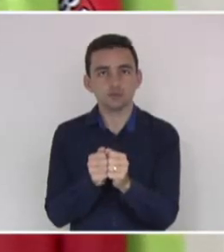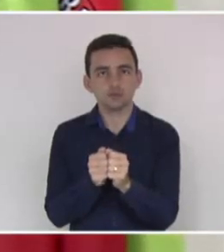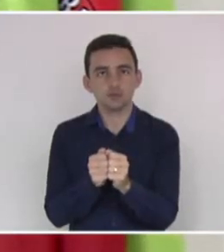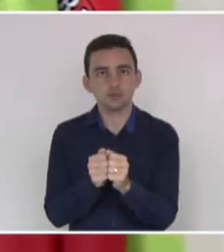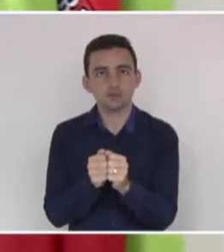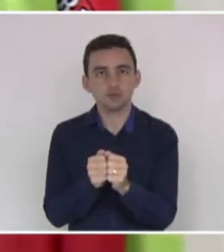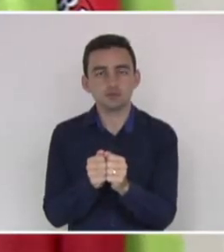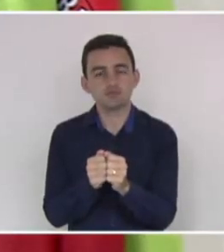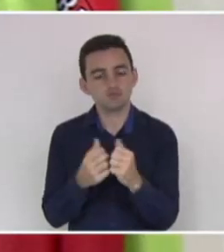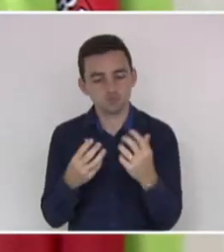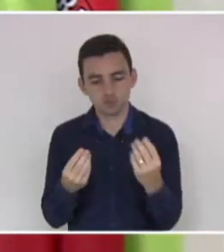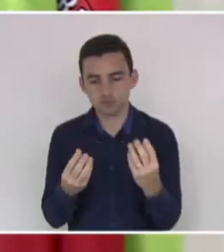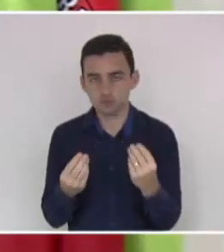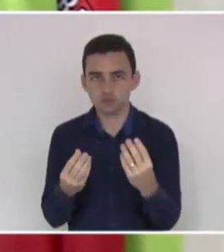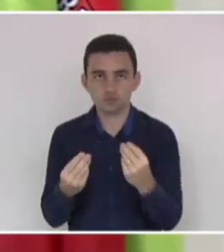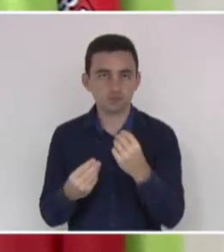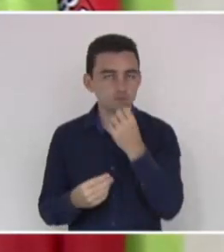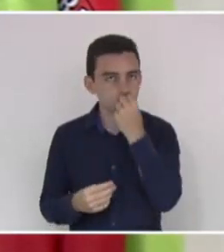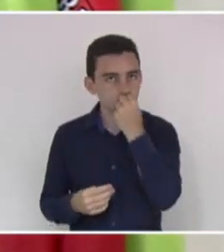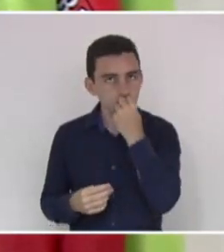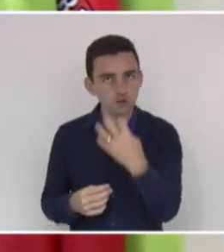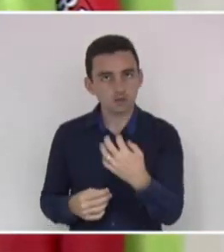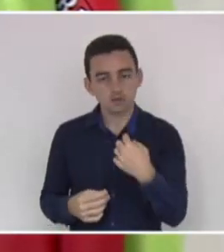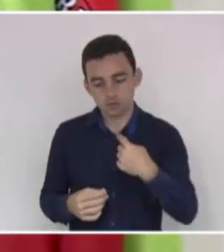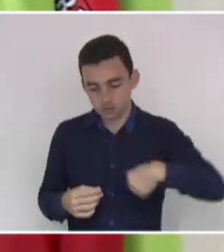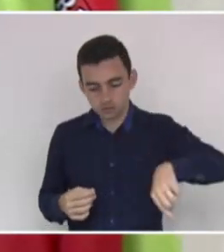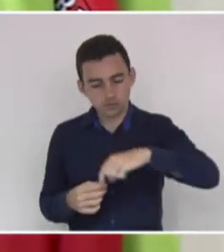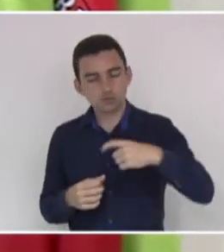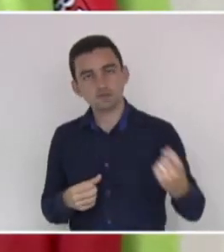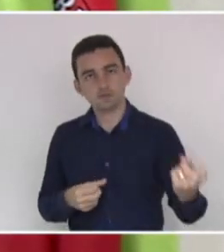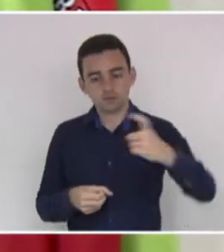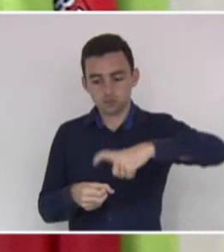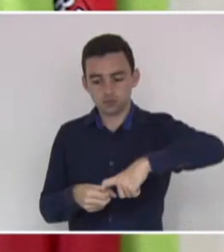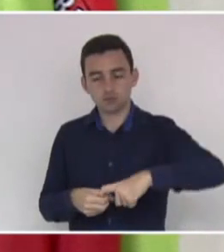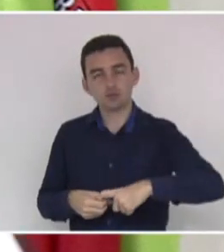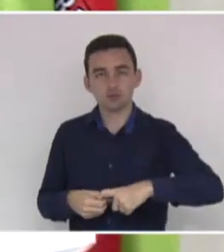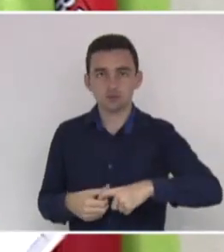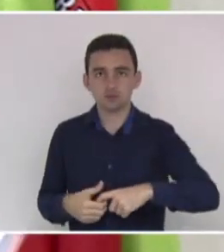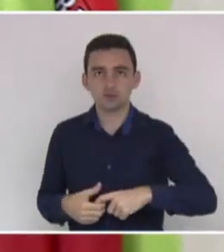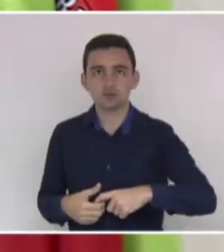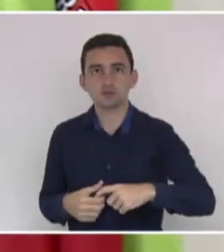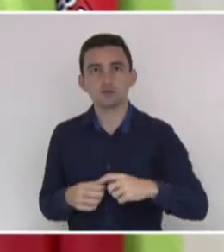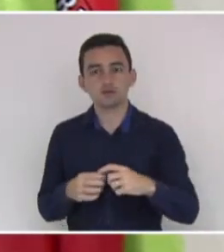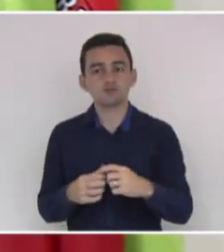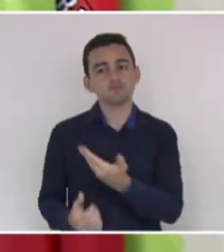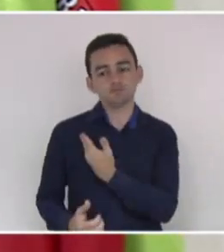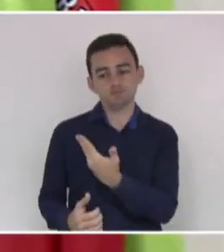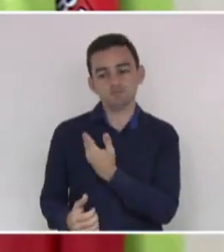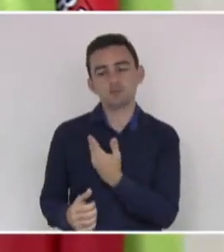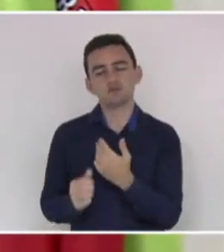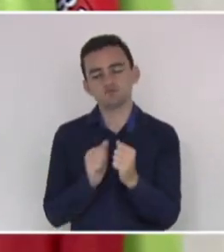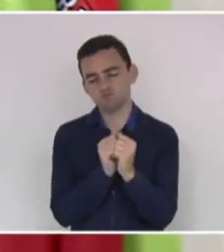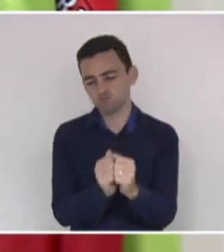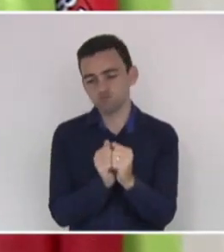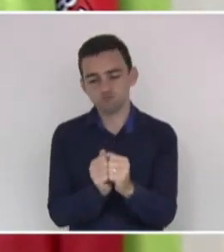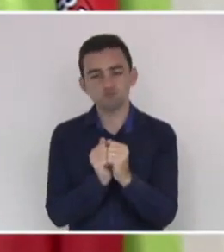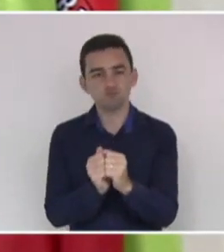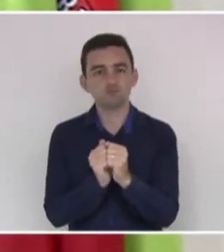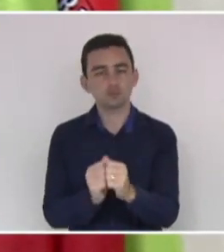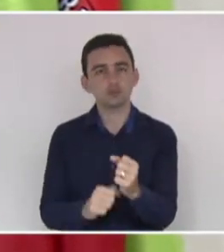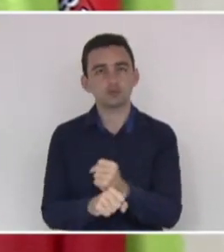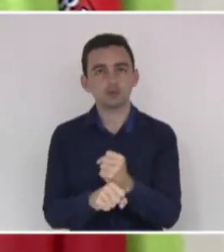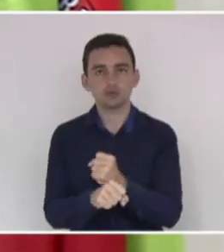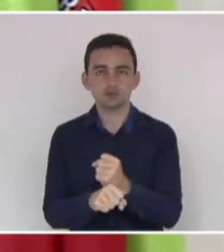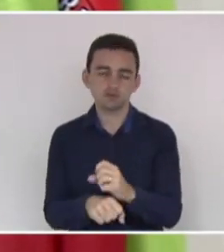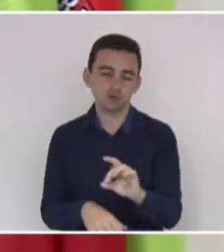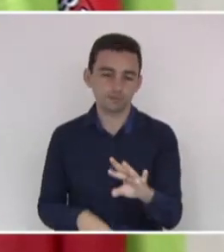é muito bom a gente voltar aqui e rever tantos companheiros com os quais a gente conviveu por tantos anos. Era isso que